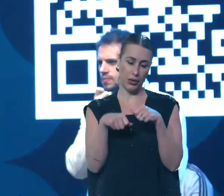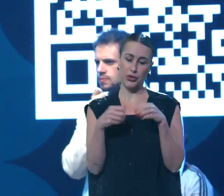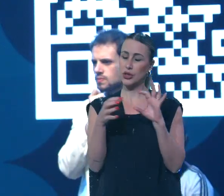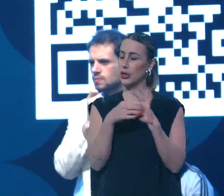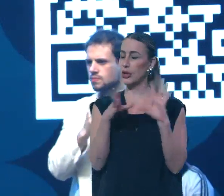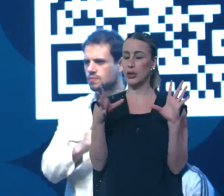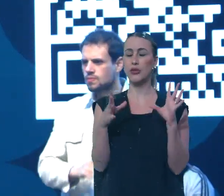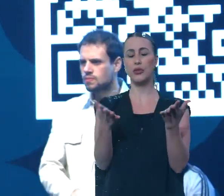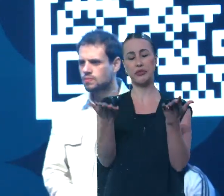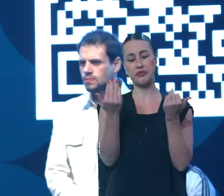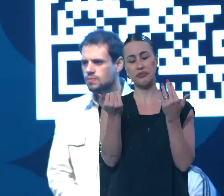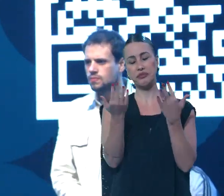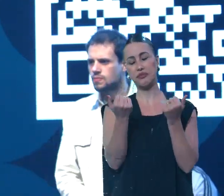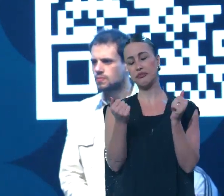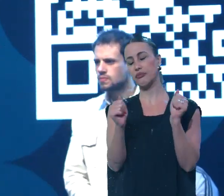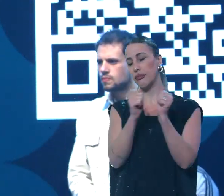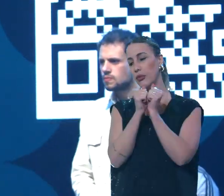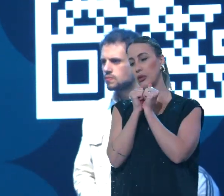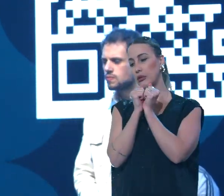Amém.